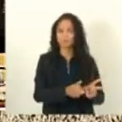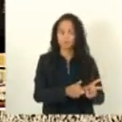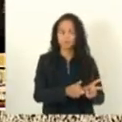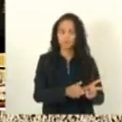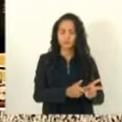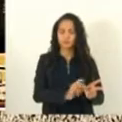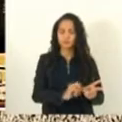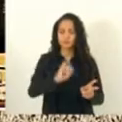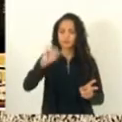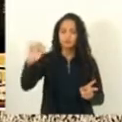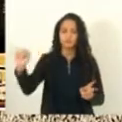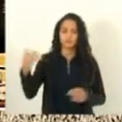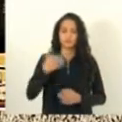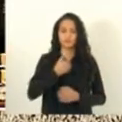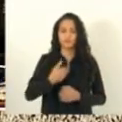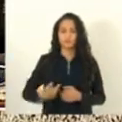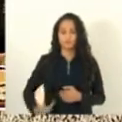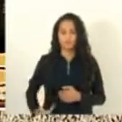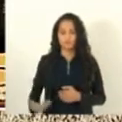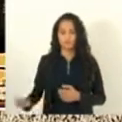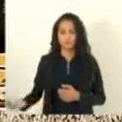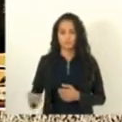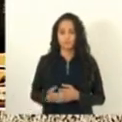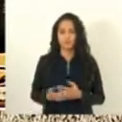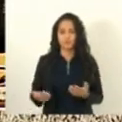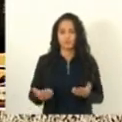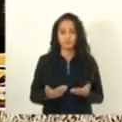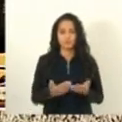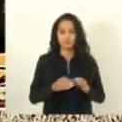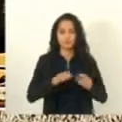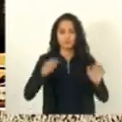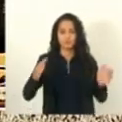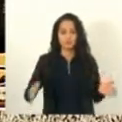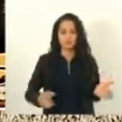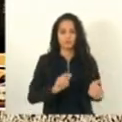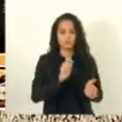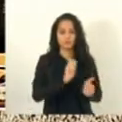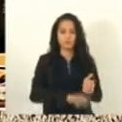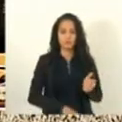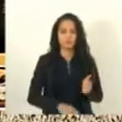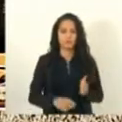Encaminhe-se ao governador, à mesa para a promulgação.